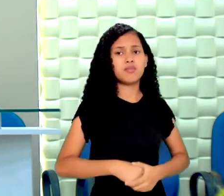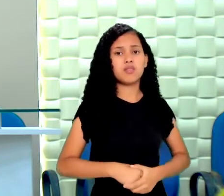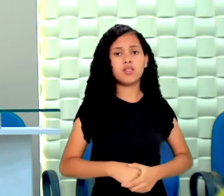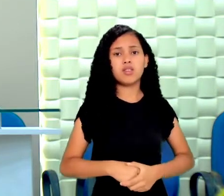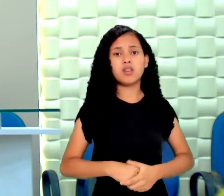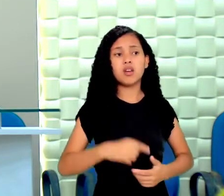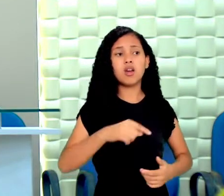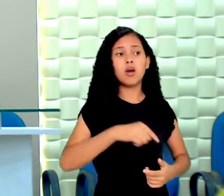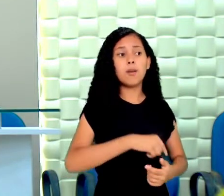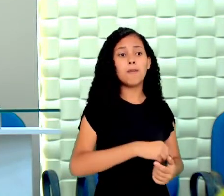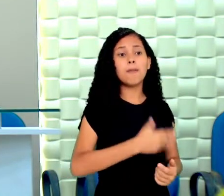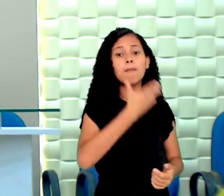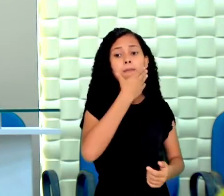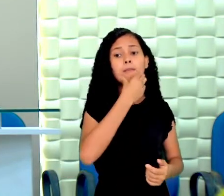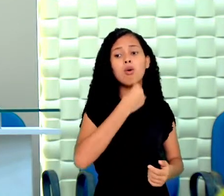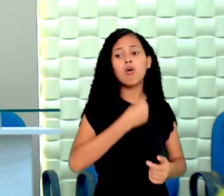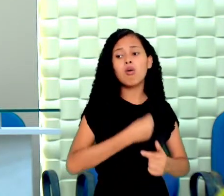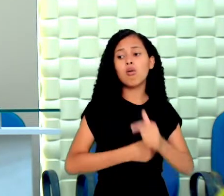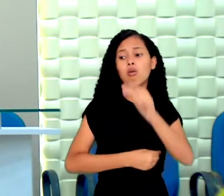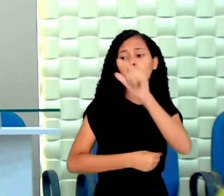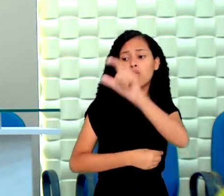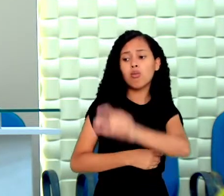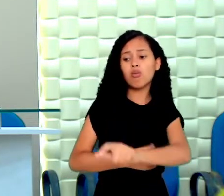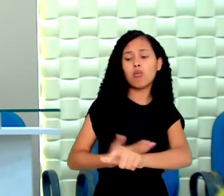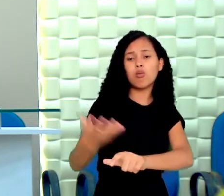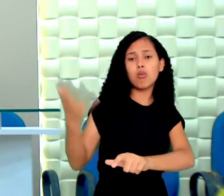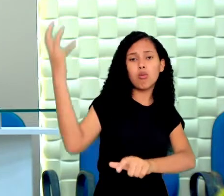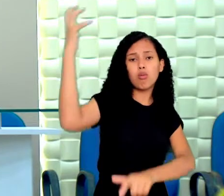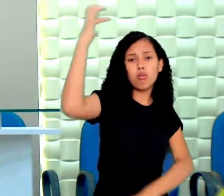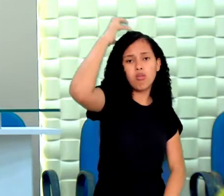para que este homem culpado,